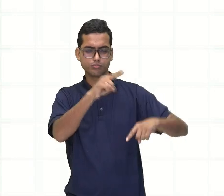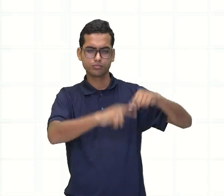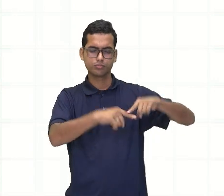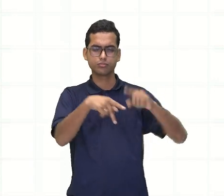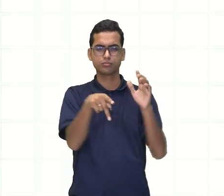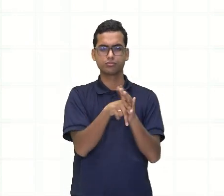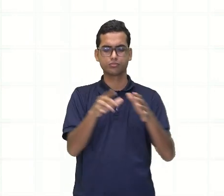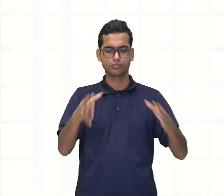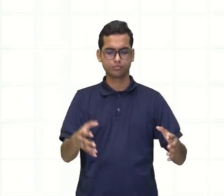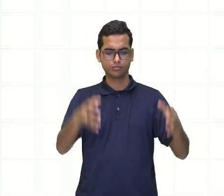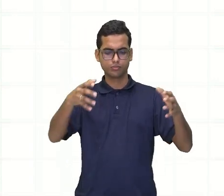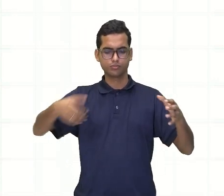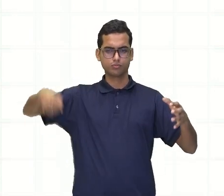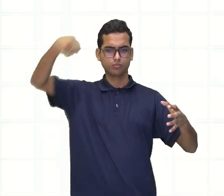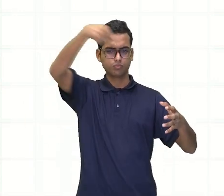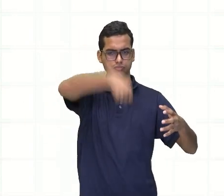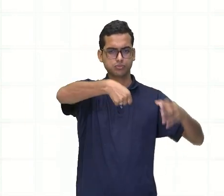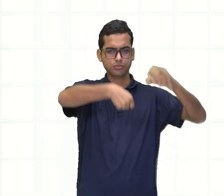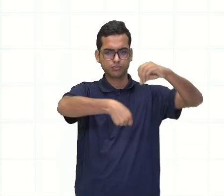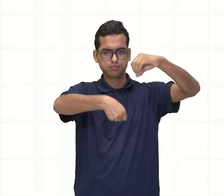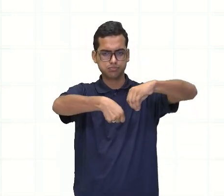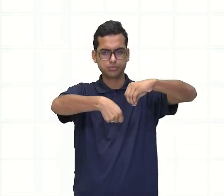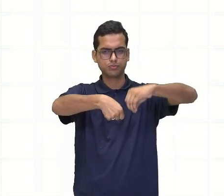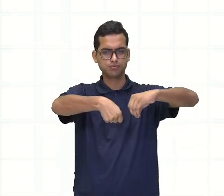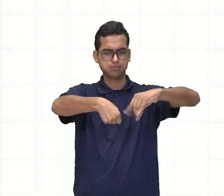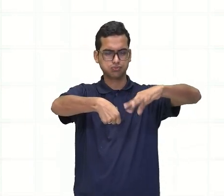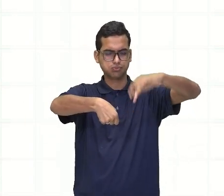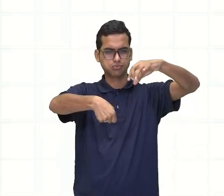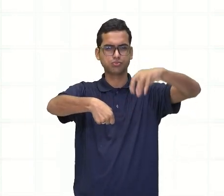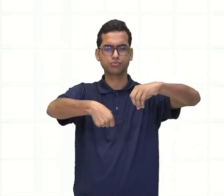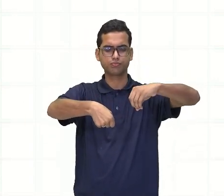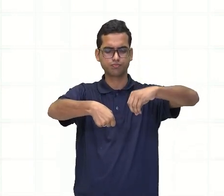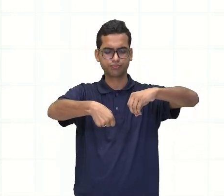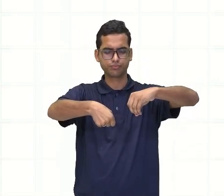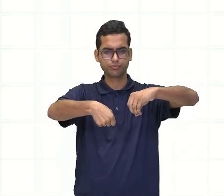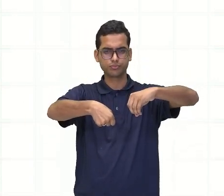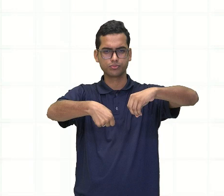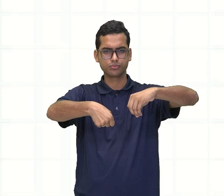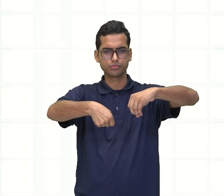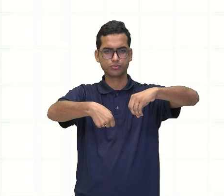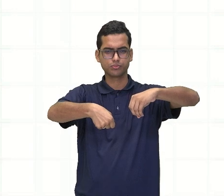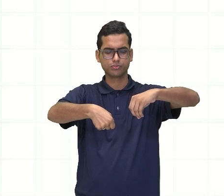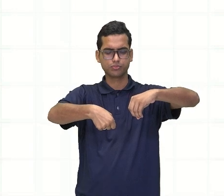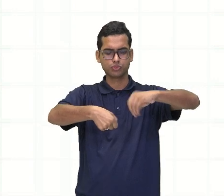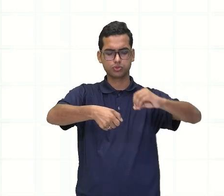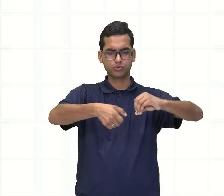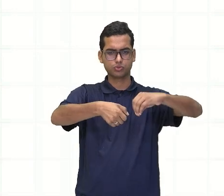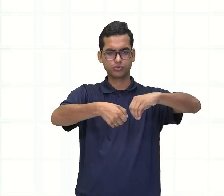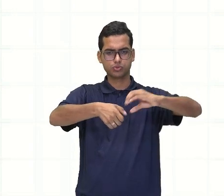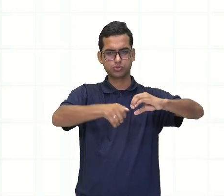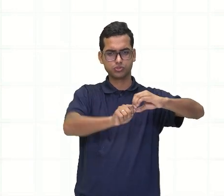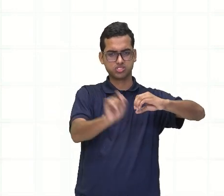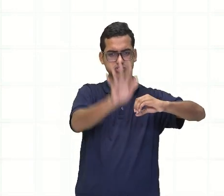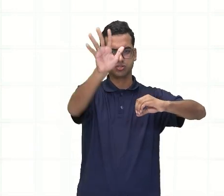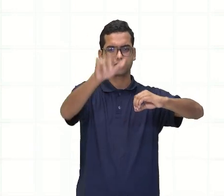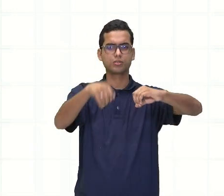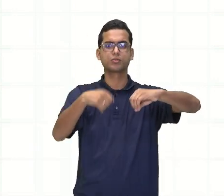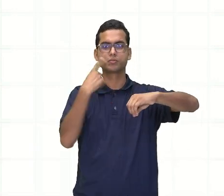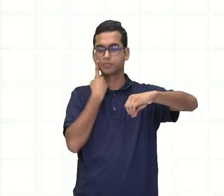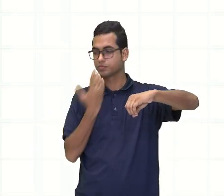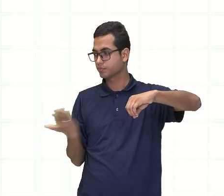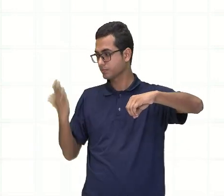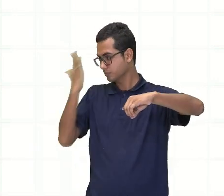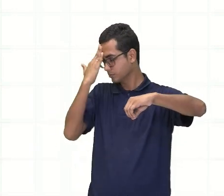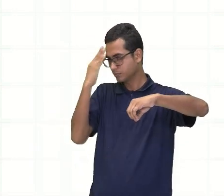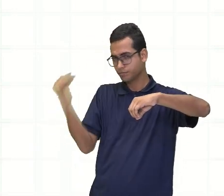panela de pressão. E nós, como donas de casa, né, queridas professoras aí, sabemos o quão importante ela é no